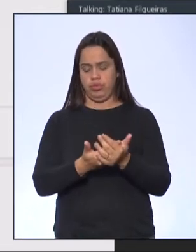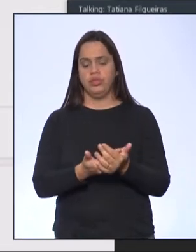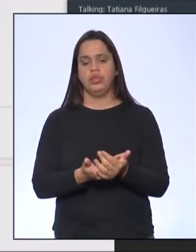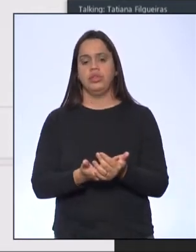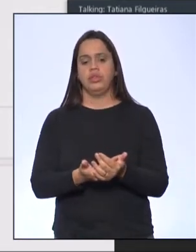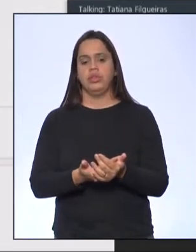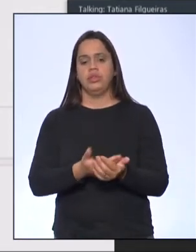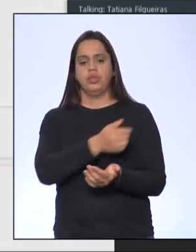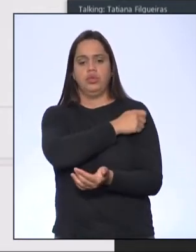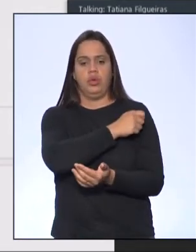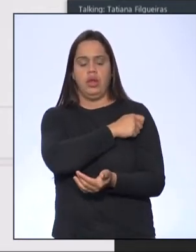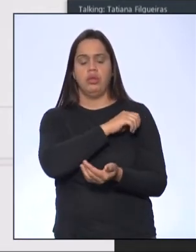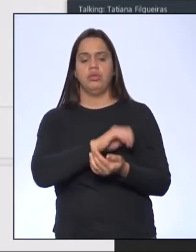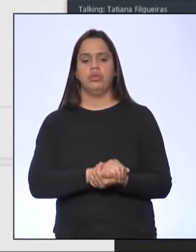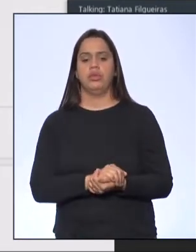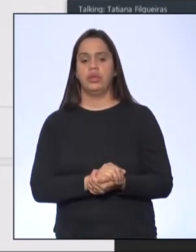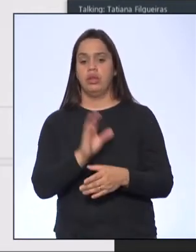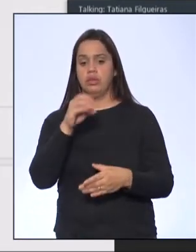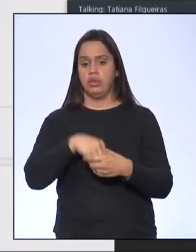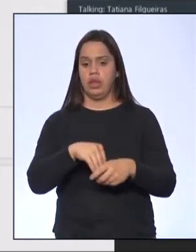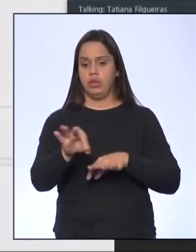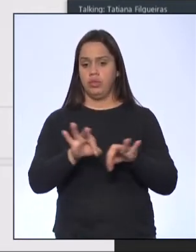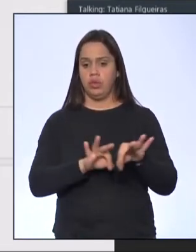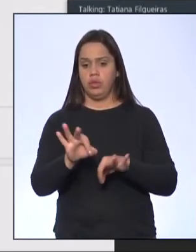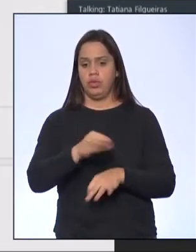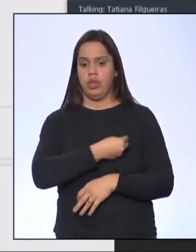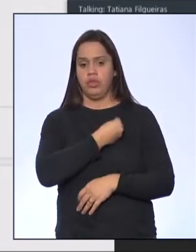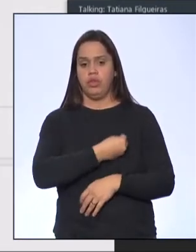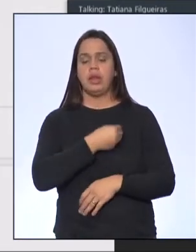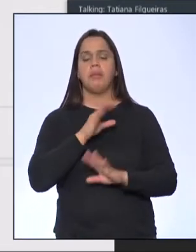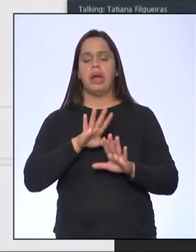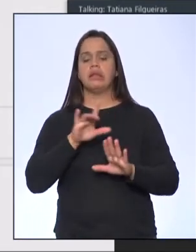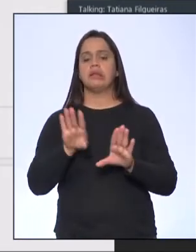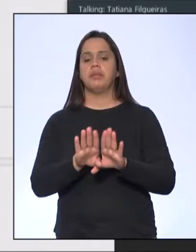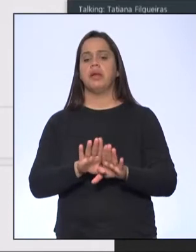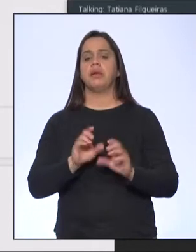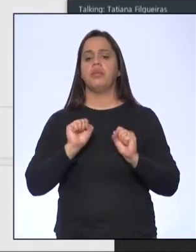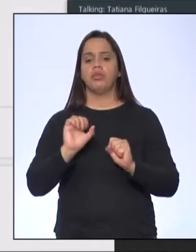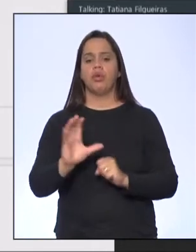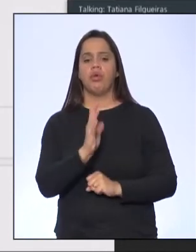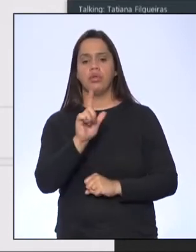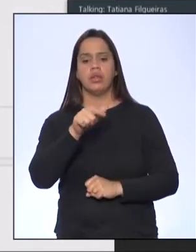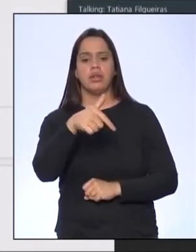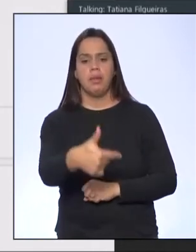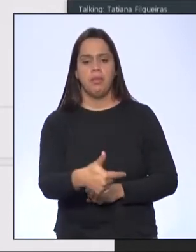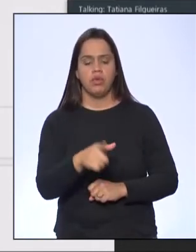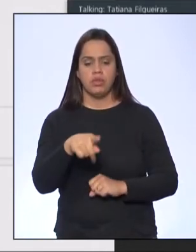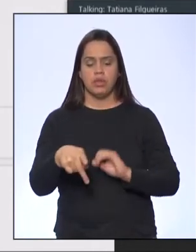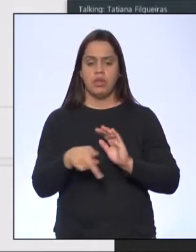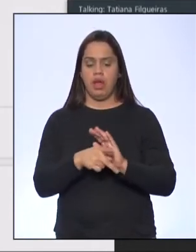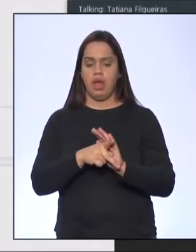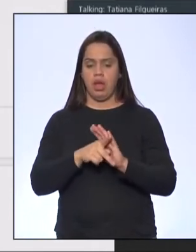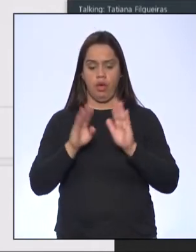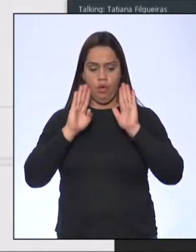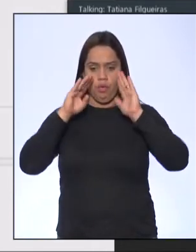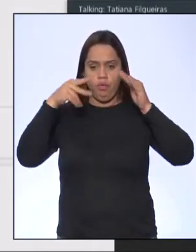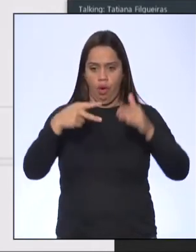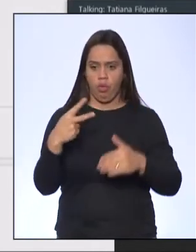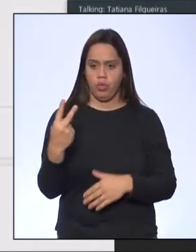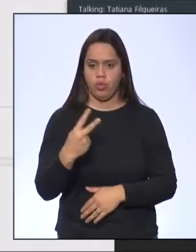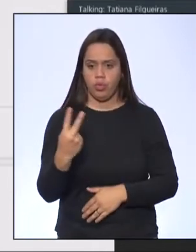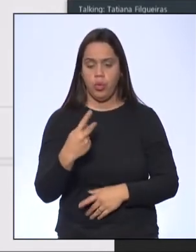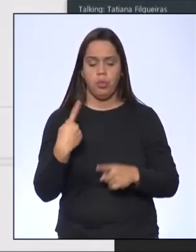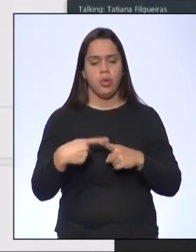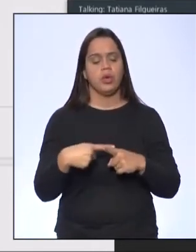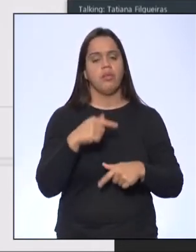de vida, mas isso também pode acontecer numa outra metodologia que se chama duplo foco, que é quando o professor trabalha a